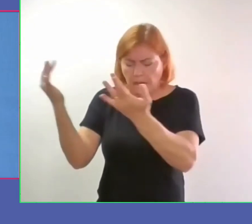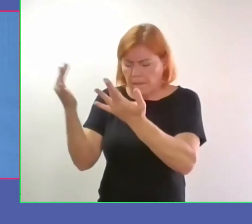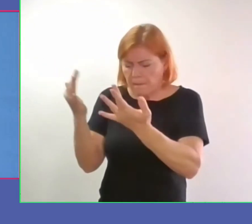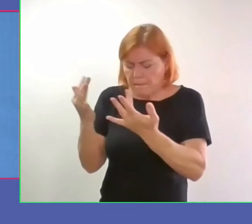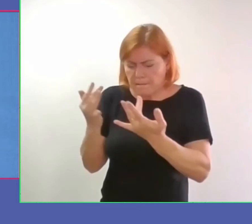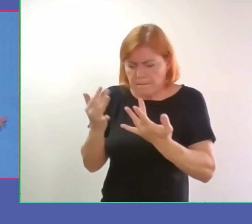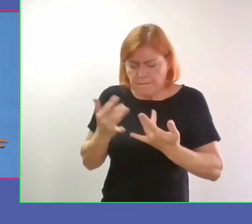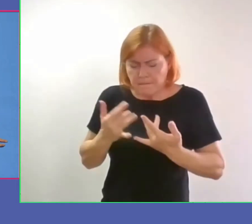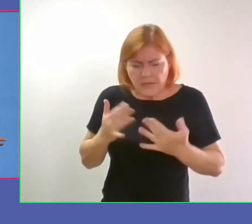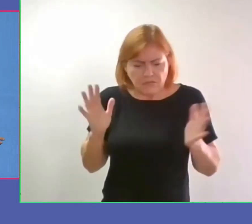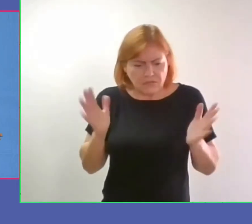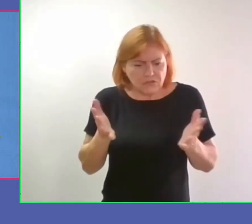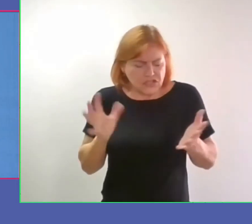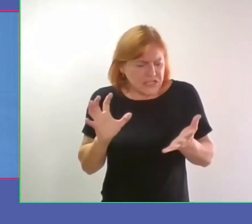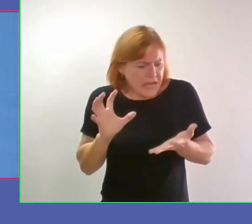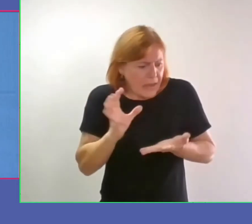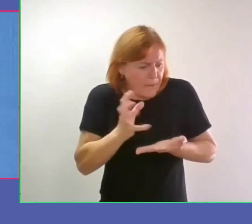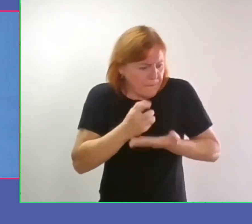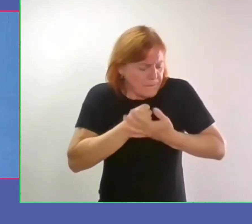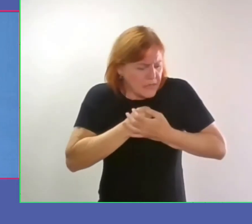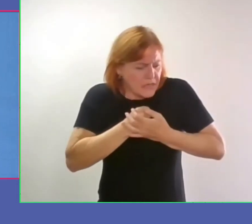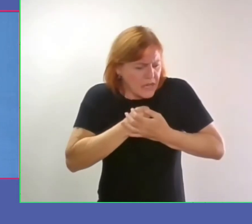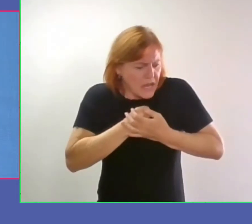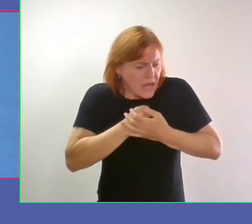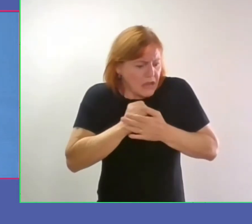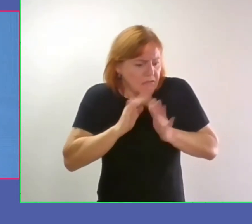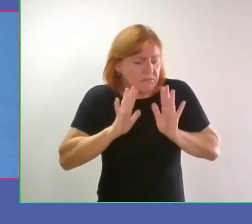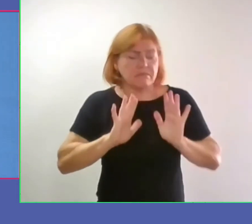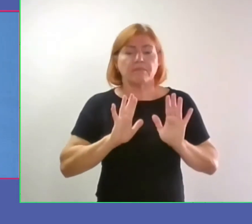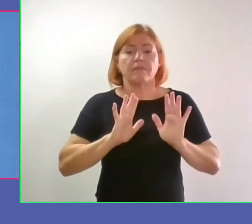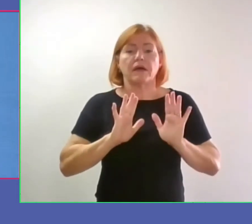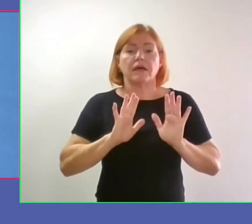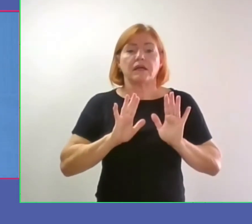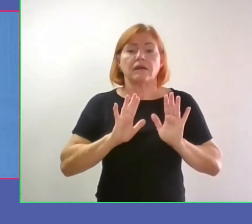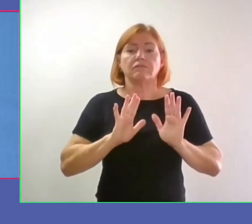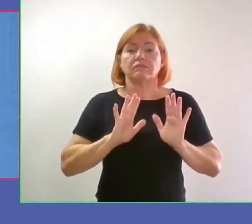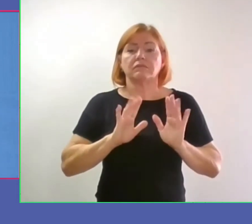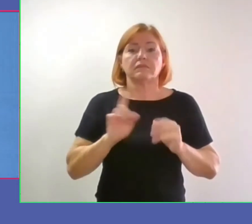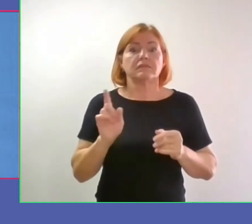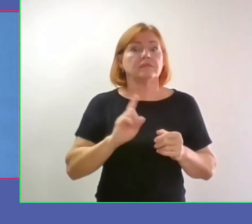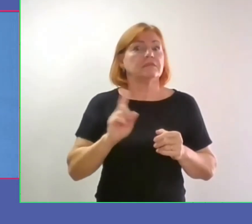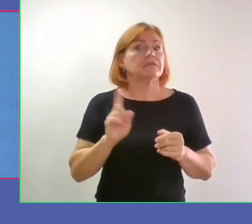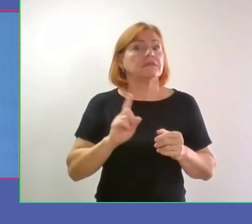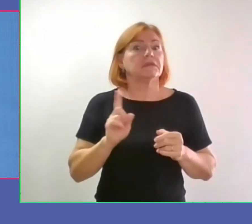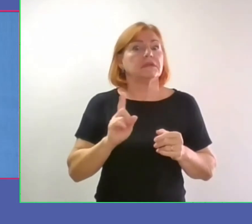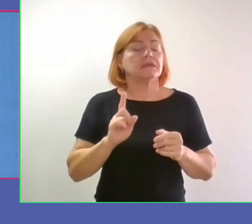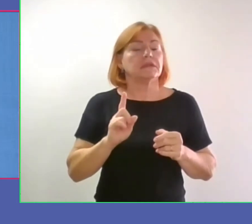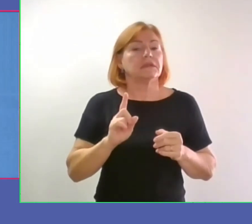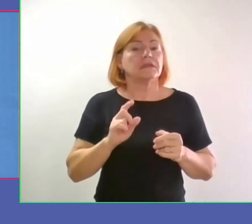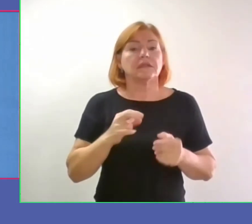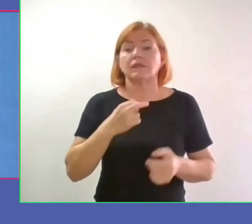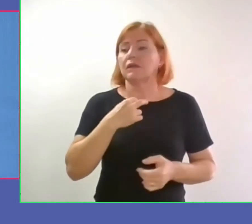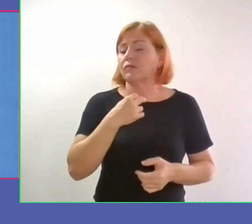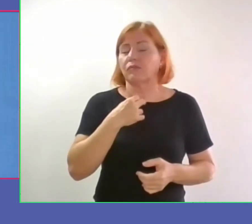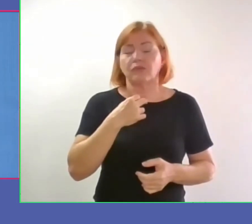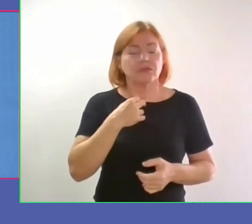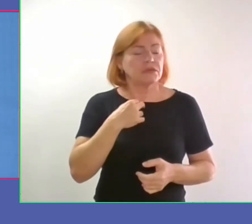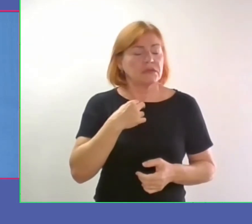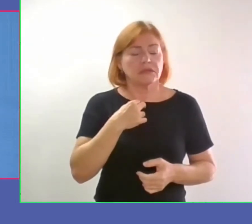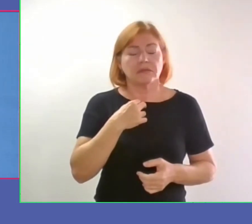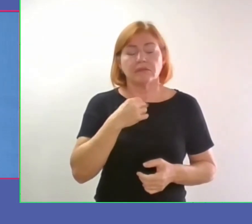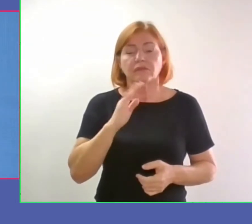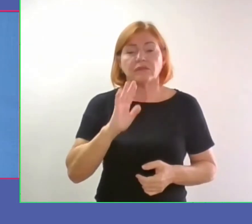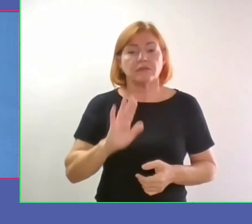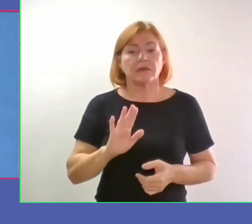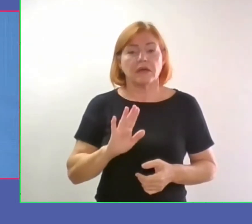e ficarmos no tempo. Nós não podemos, né, nada pode ser apegado para a gente ficar no tempo.